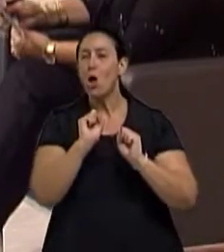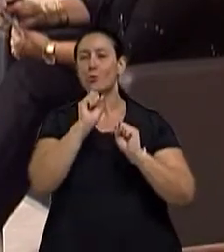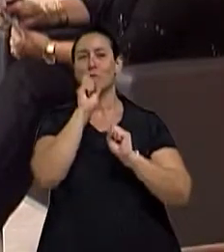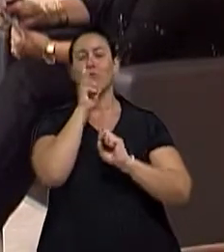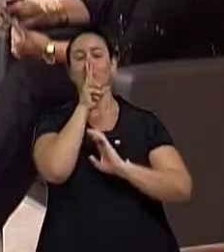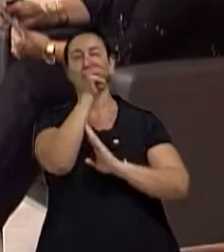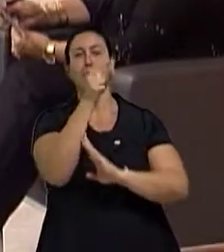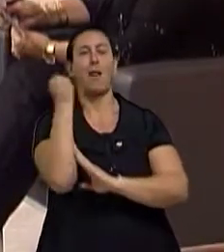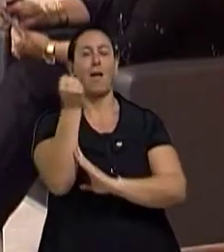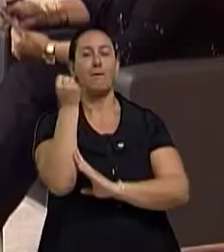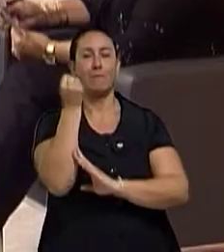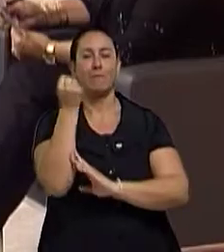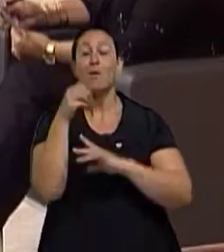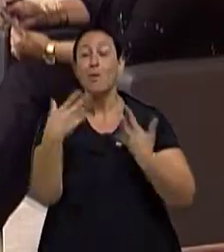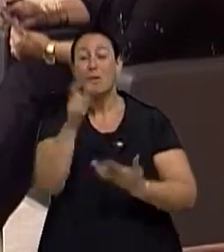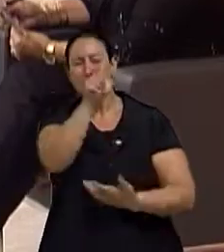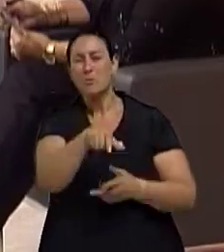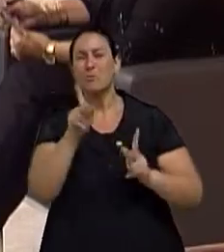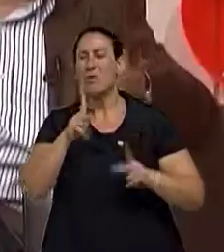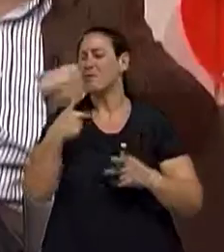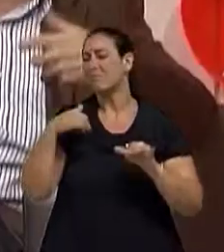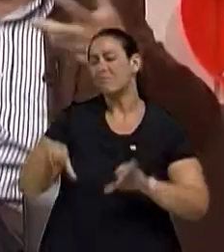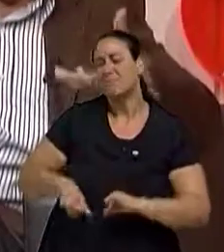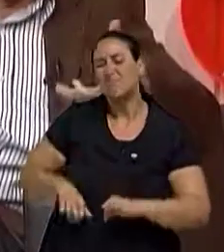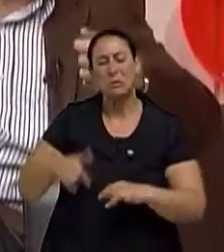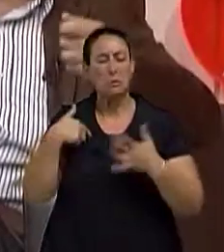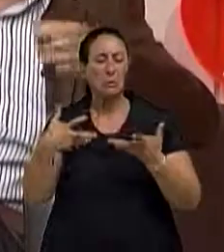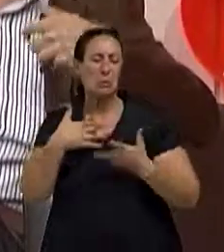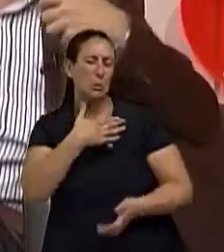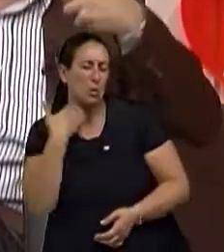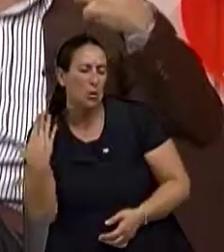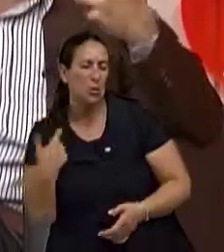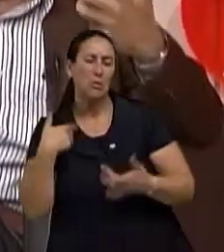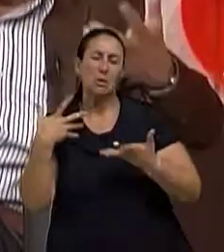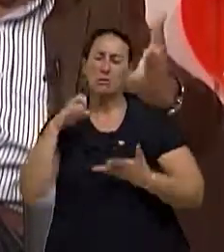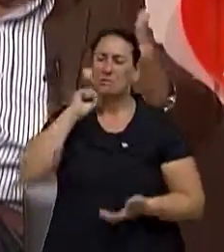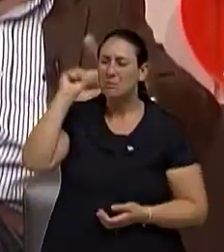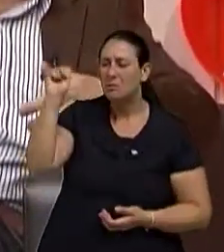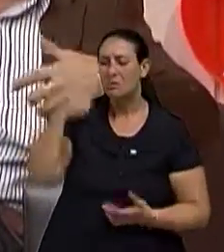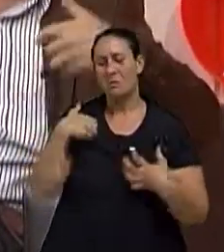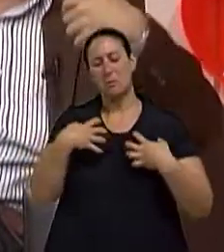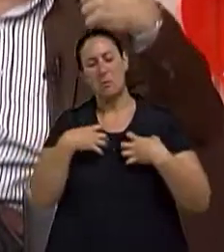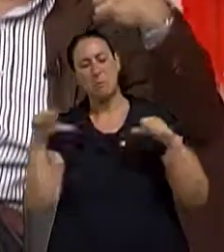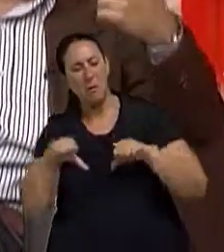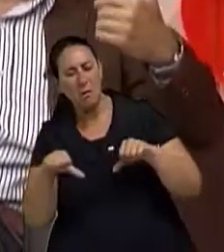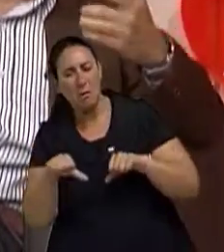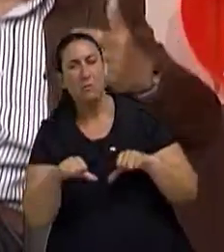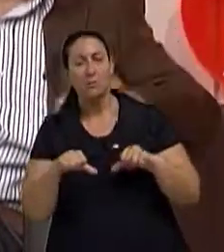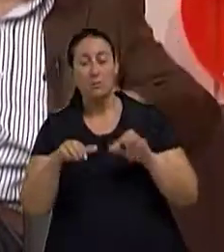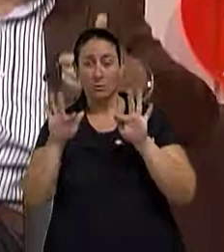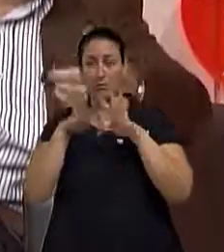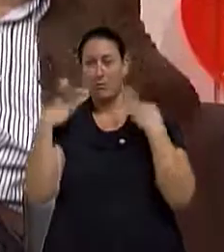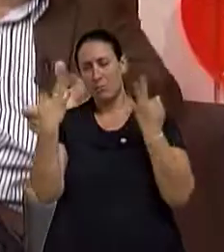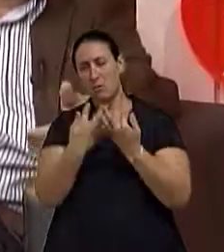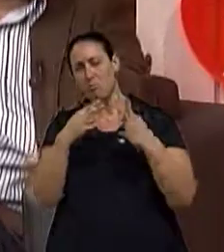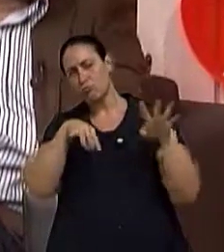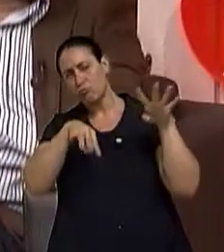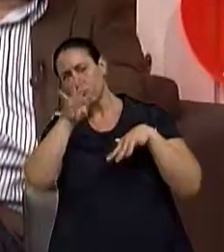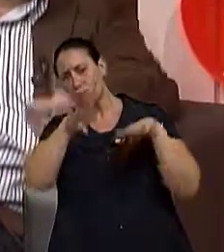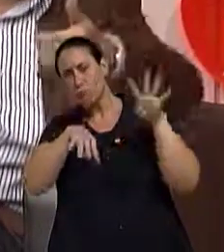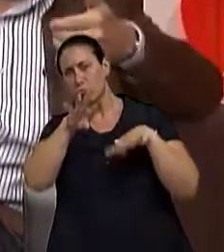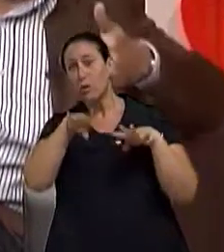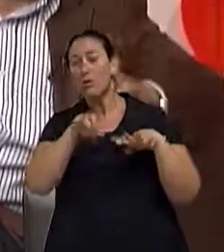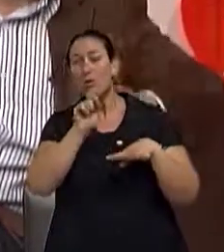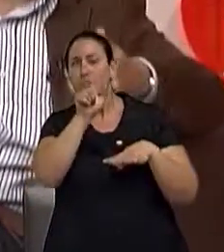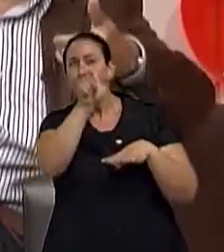em morte, fala em morrer, fala que está sofrendo, que é um peso, que está se sentindo mal, que os familiares vão... Isto é um pedido de